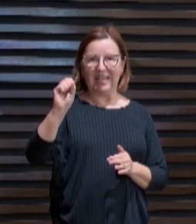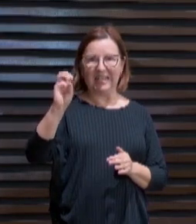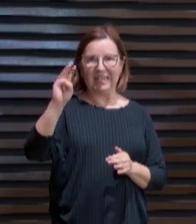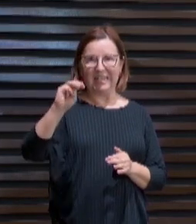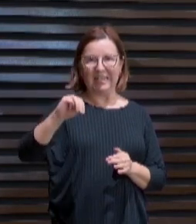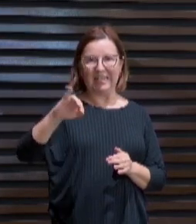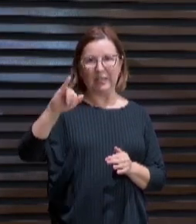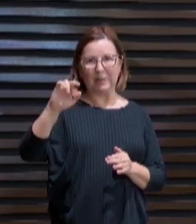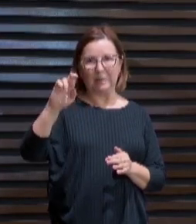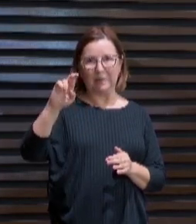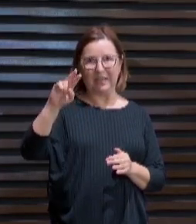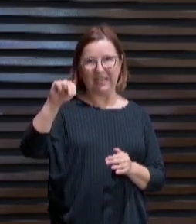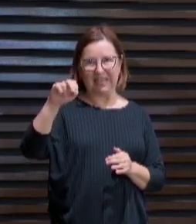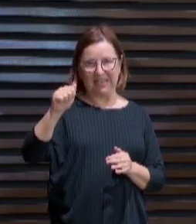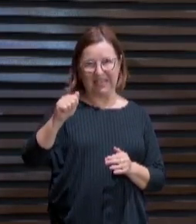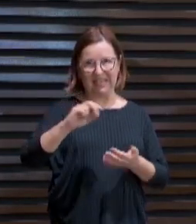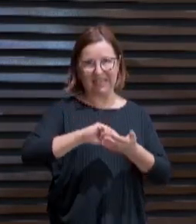sabem o que é mirra?